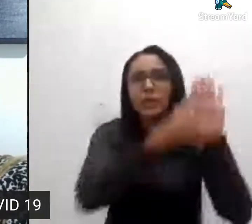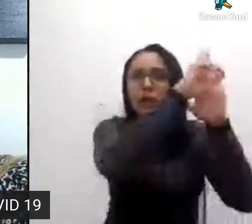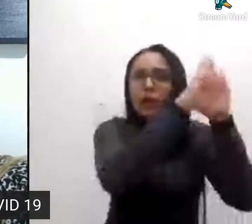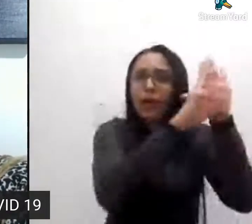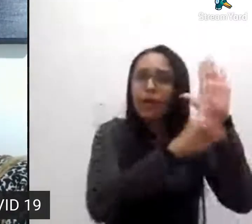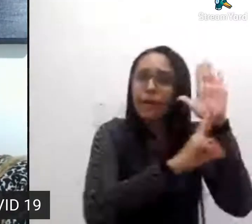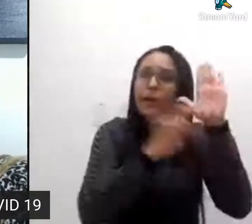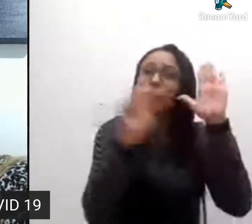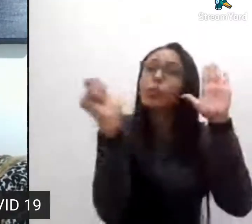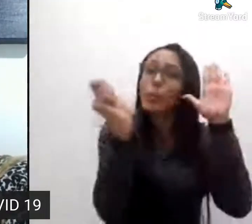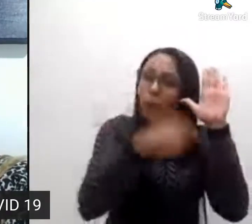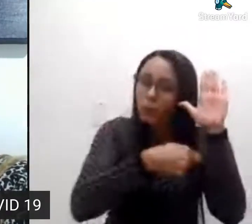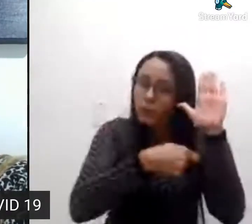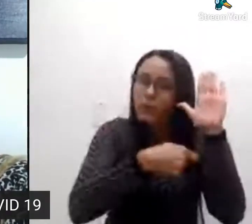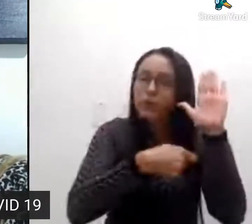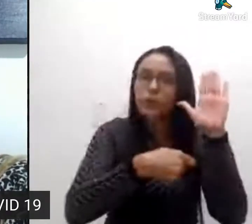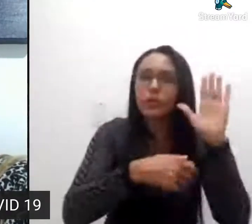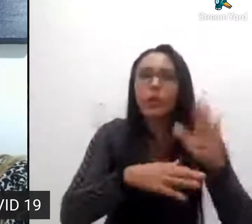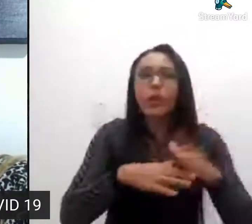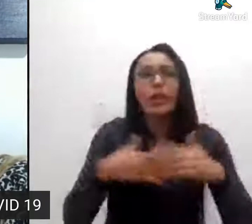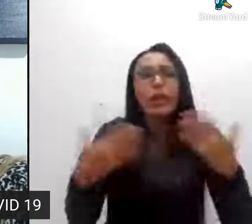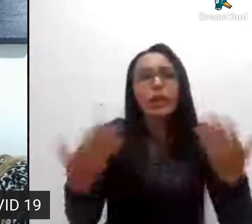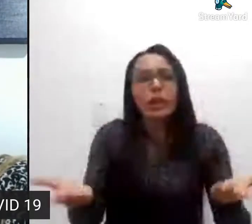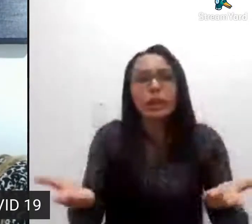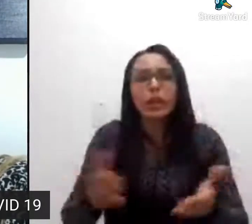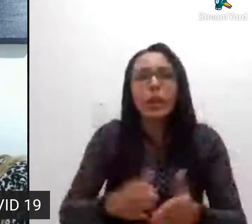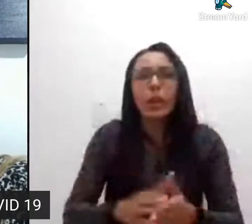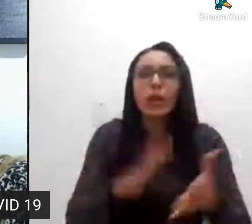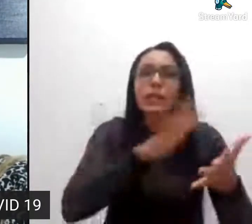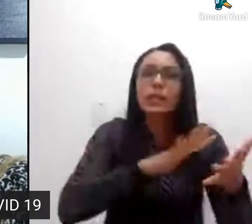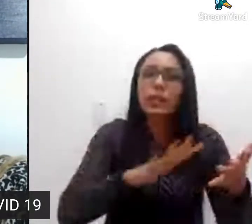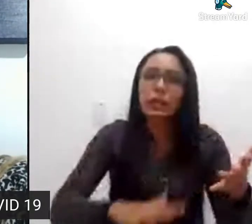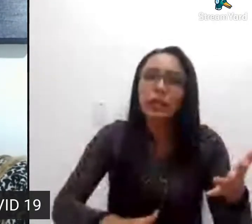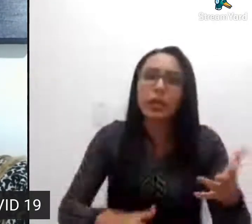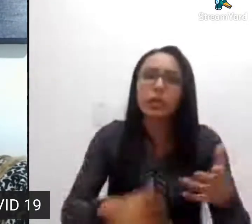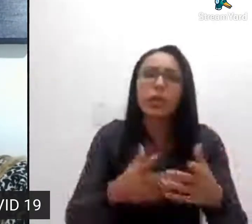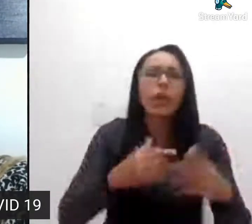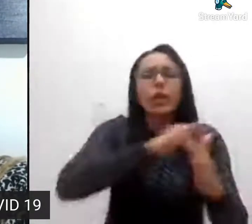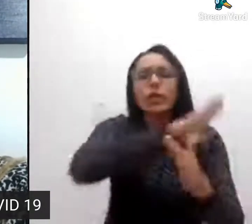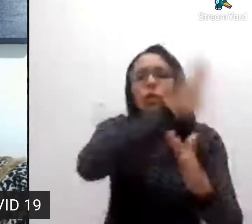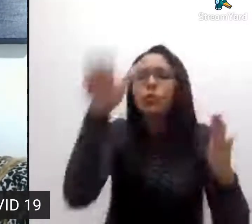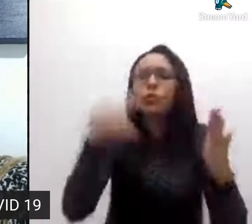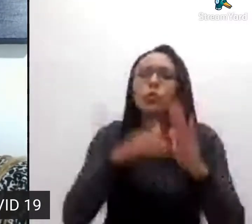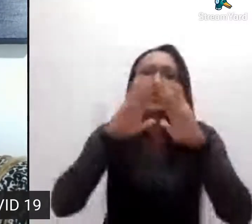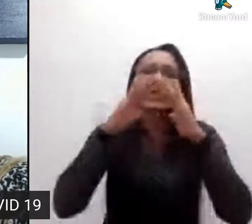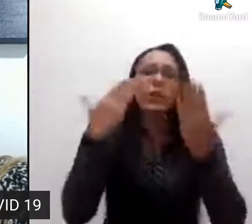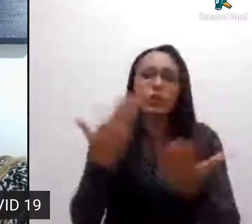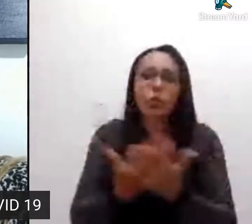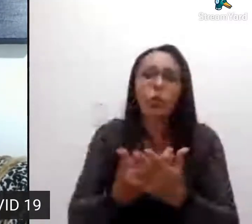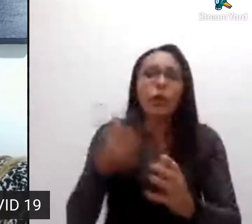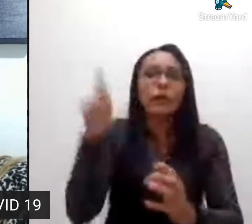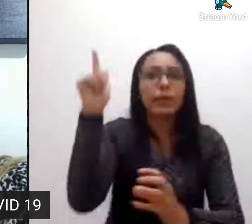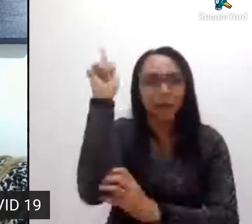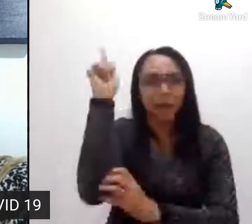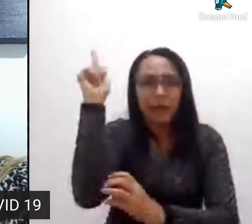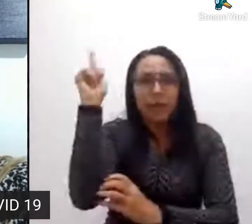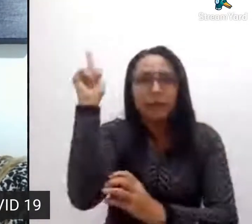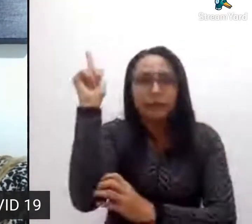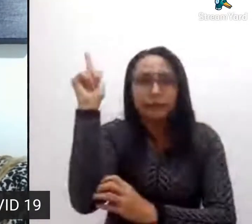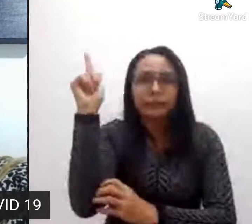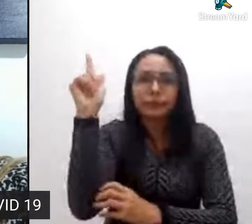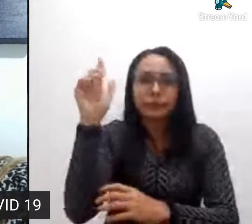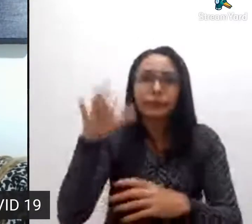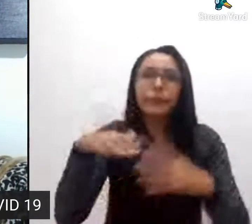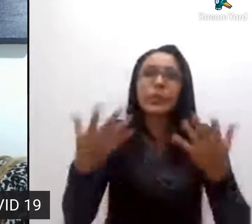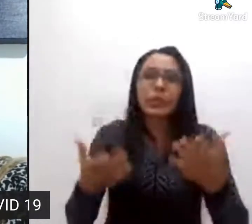tal, algumas ações estão sendo realizadas, né? Todas as escolas da nossa GRE já tiveram